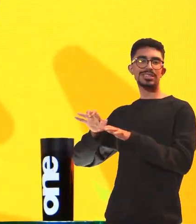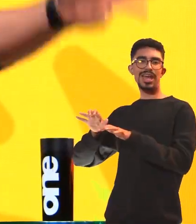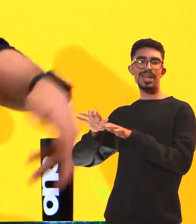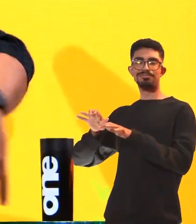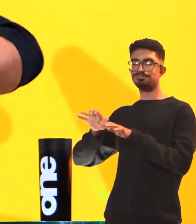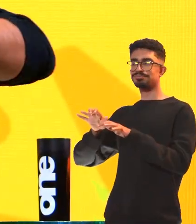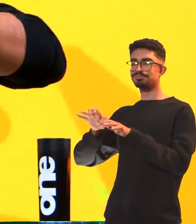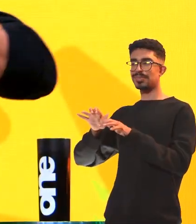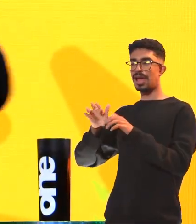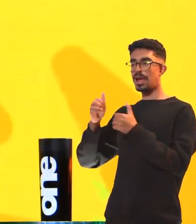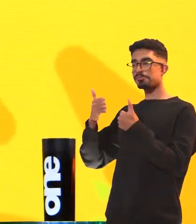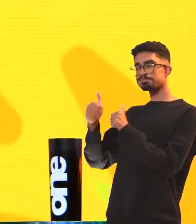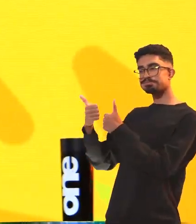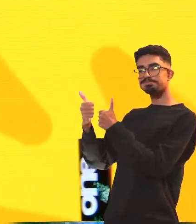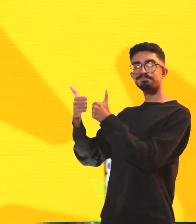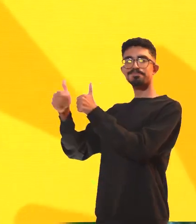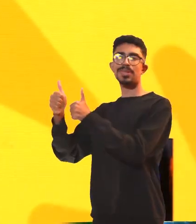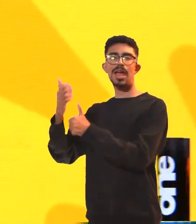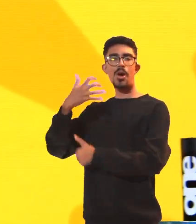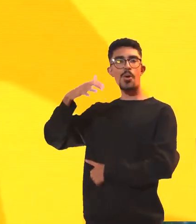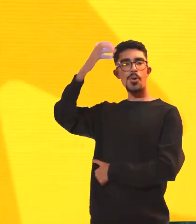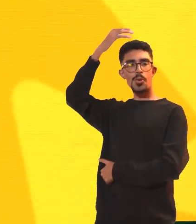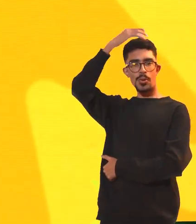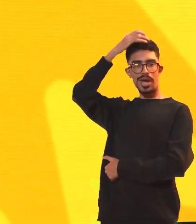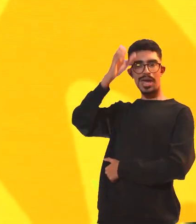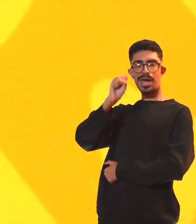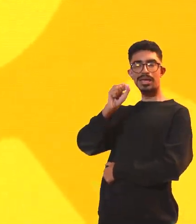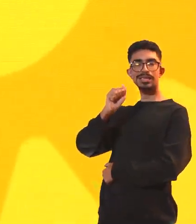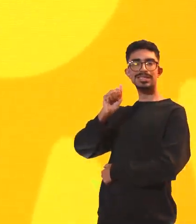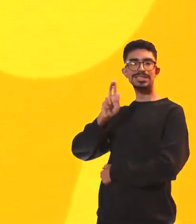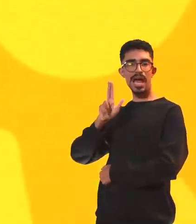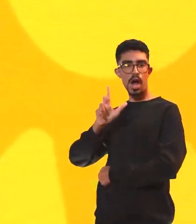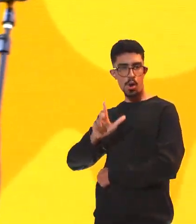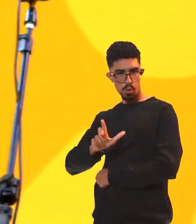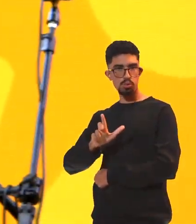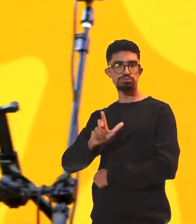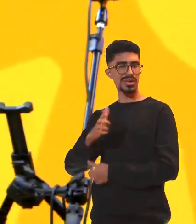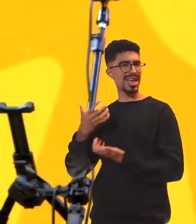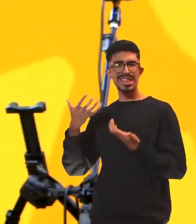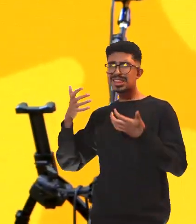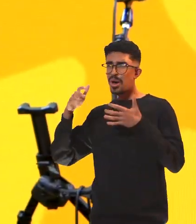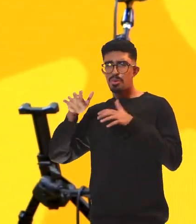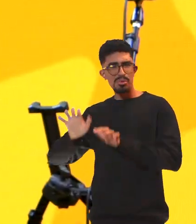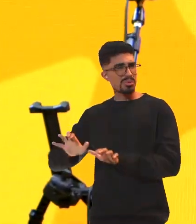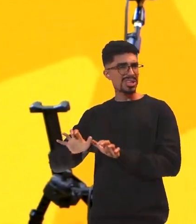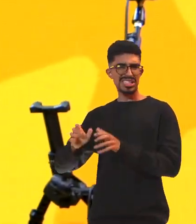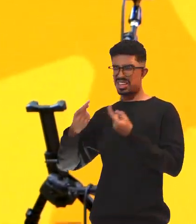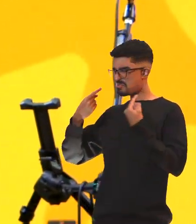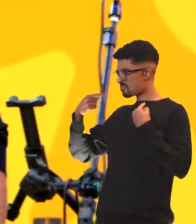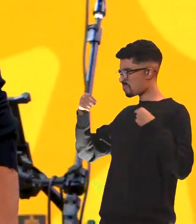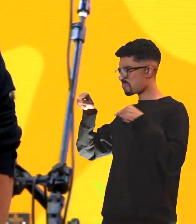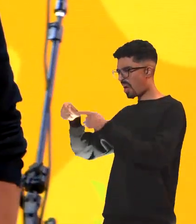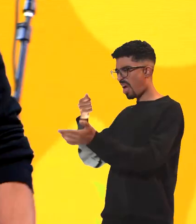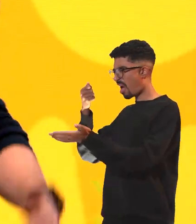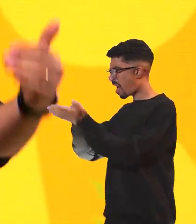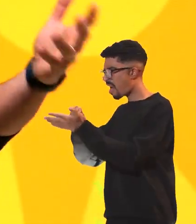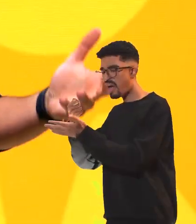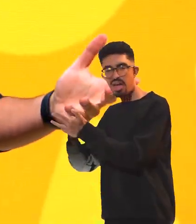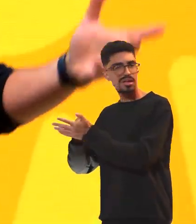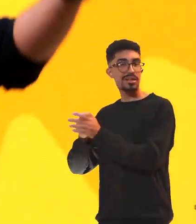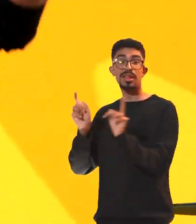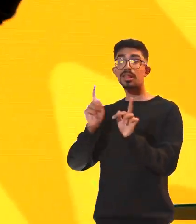que perseguia ele, que era maldoso, que era um vilão basicamente, mas ele não quis se vingar, ele não quis usar de violência contra o rei,